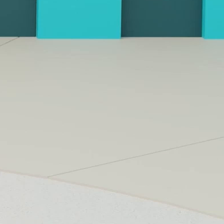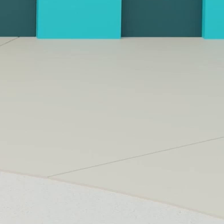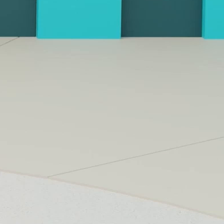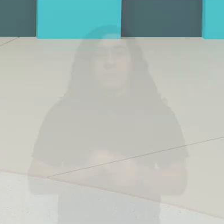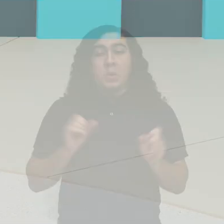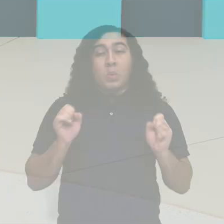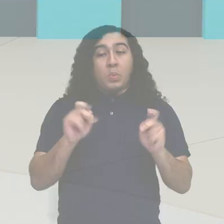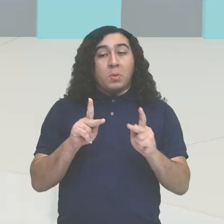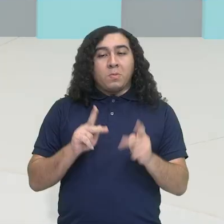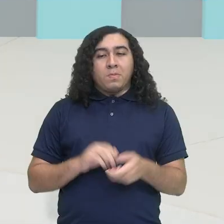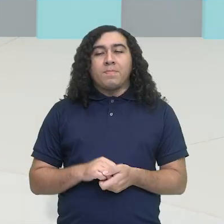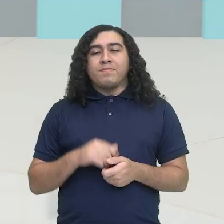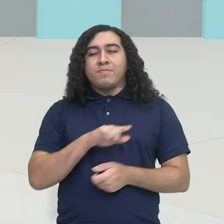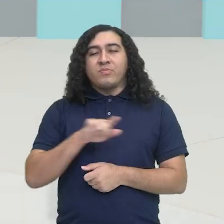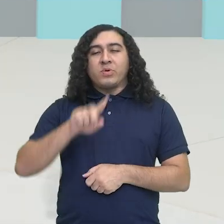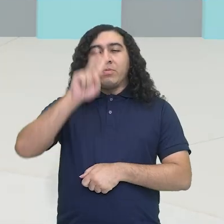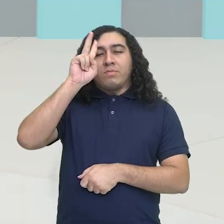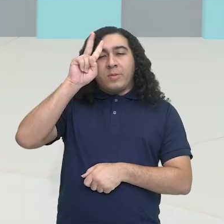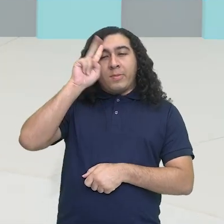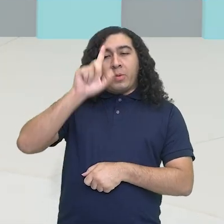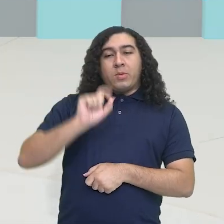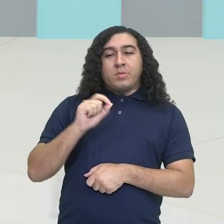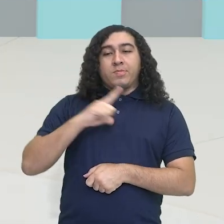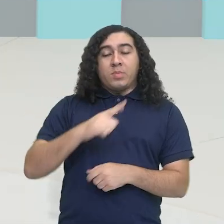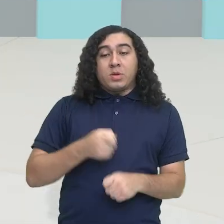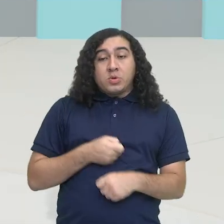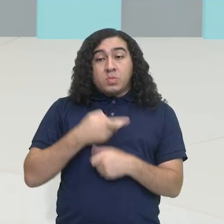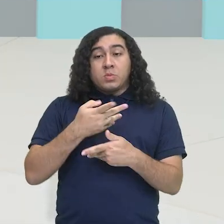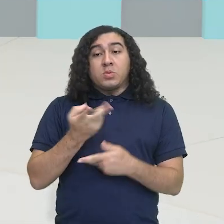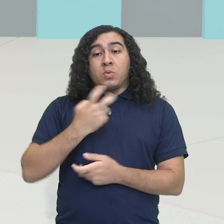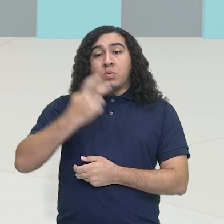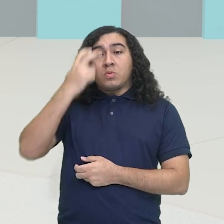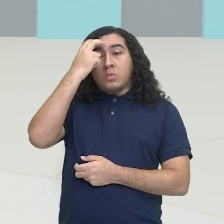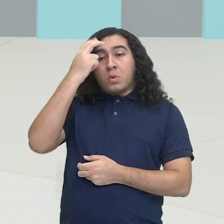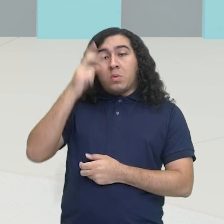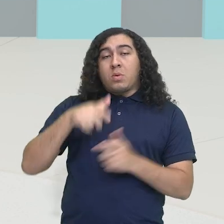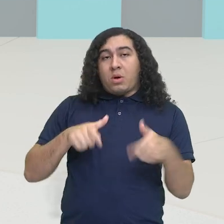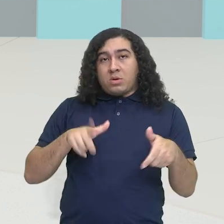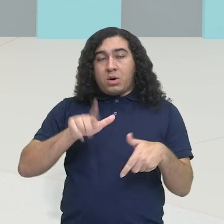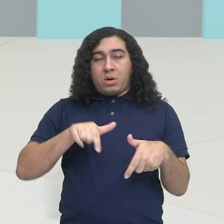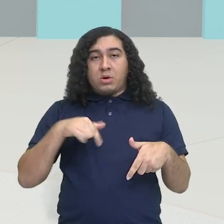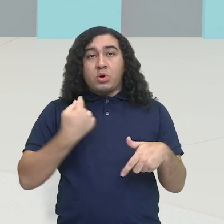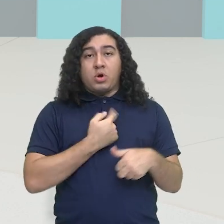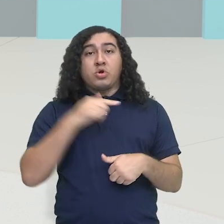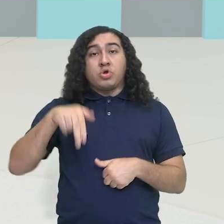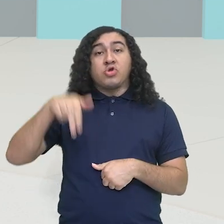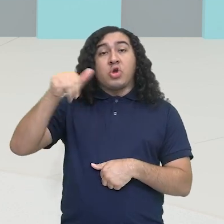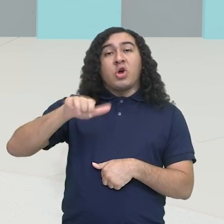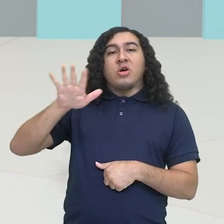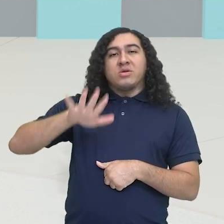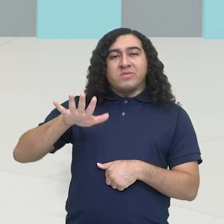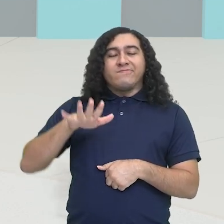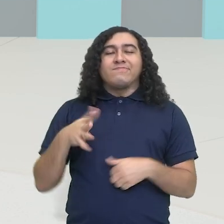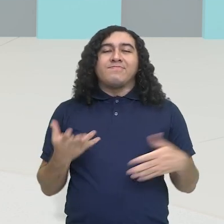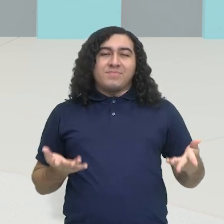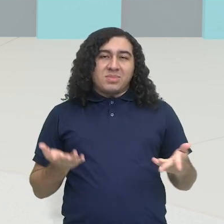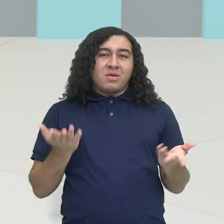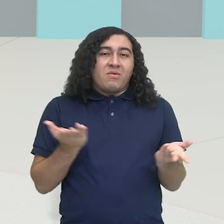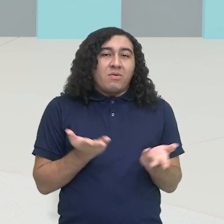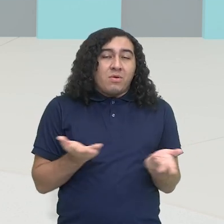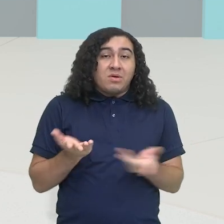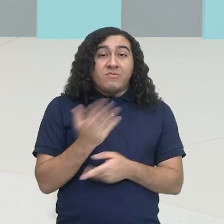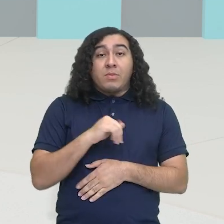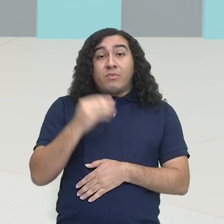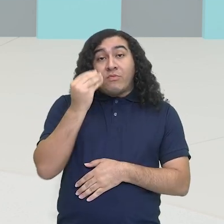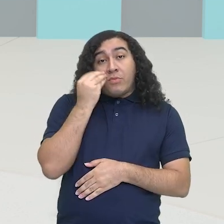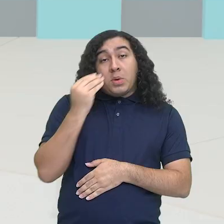Muito bem, aí conseguiram relembrar essa manifestação cultural aí da nossa região norte. Vamos então ver qual é a